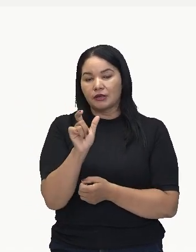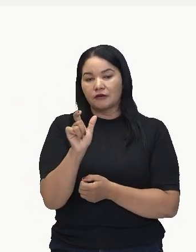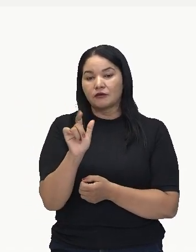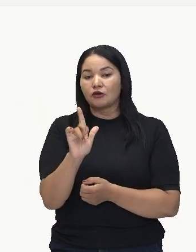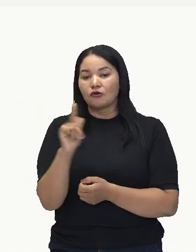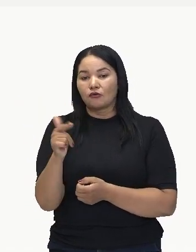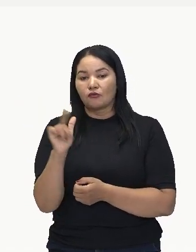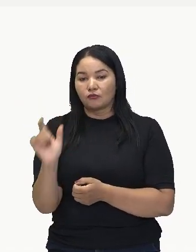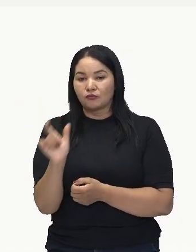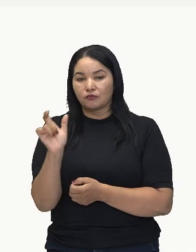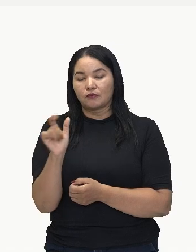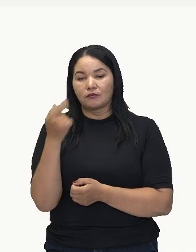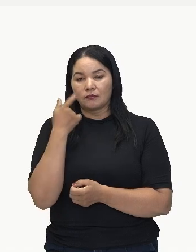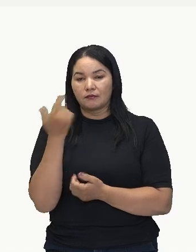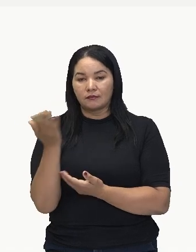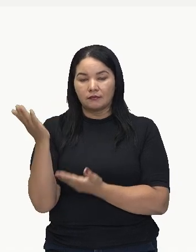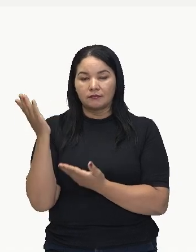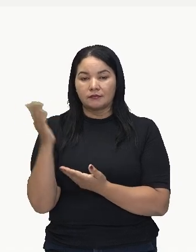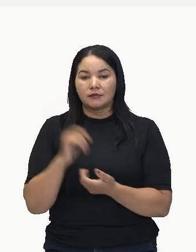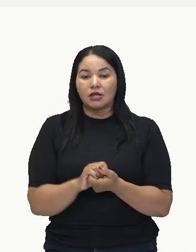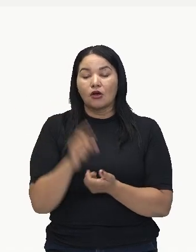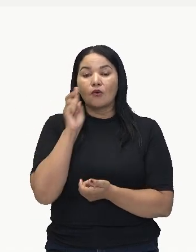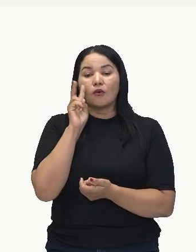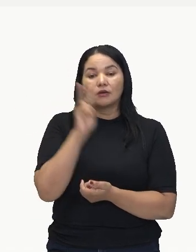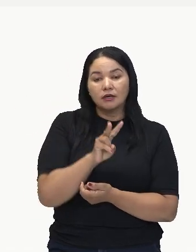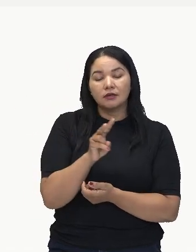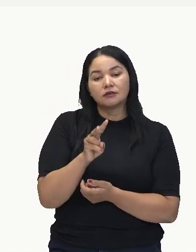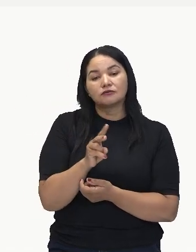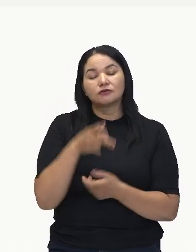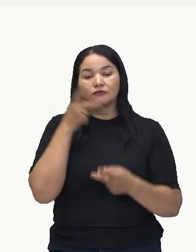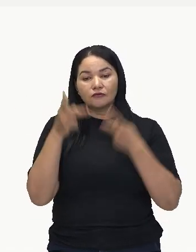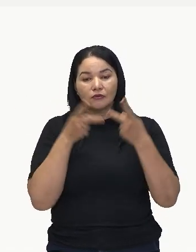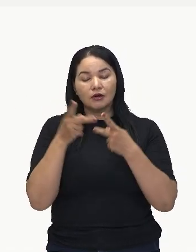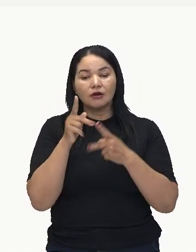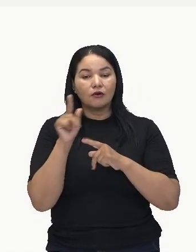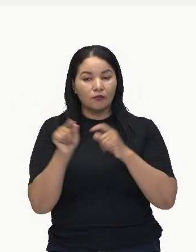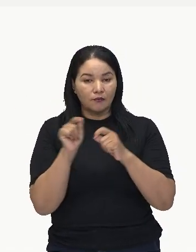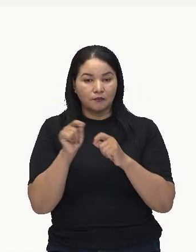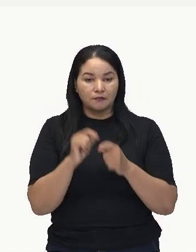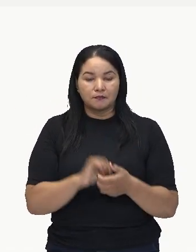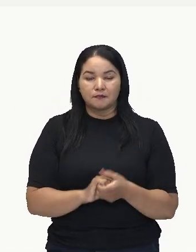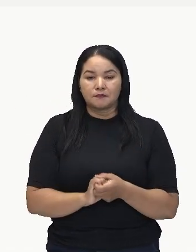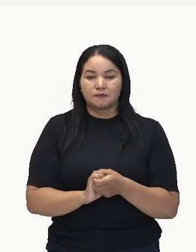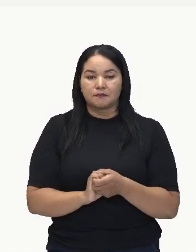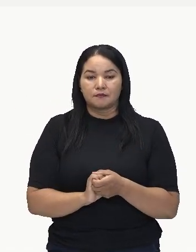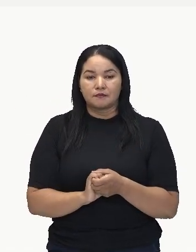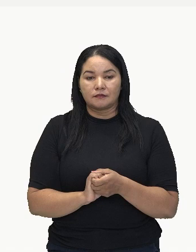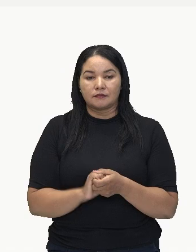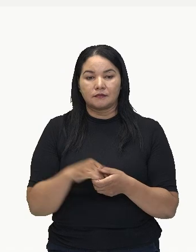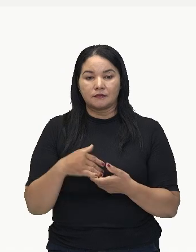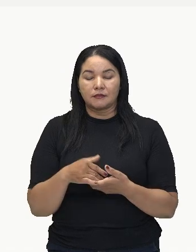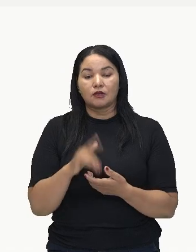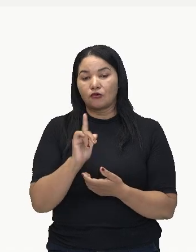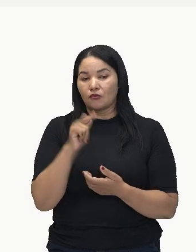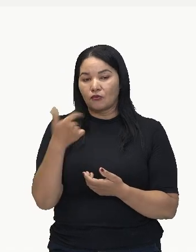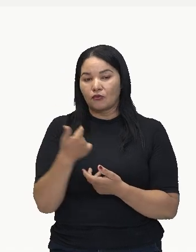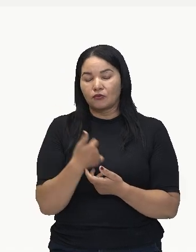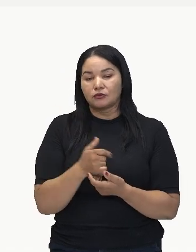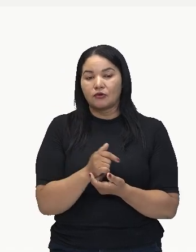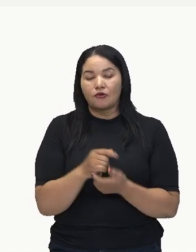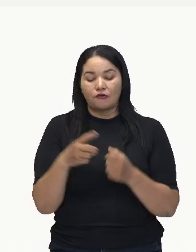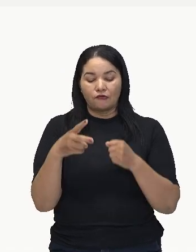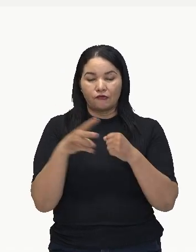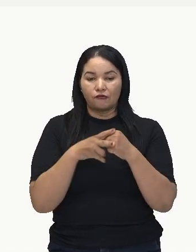diciéndote. Está olhando e dizendo alguma coisa. E a outra forma, pessoal, é quando o verbo estiver no imperativo